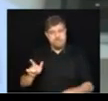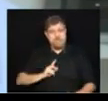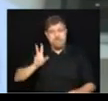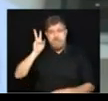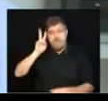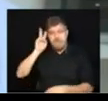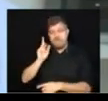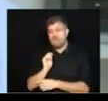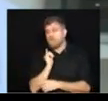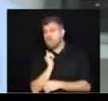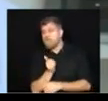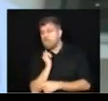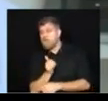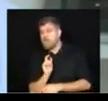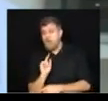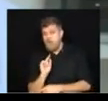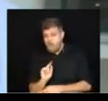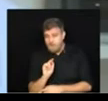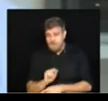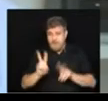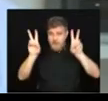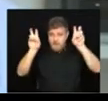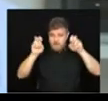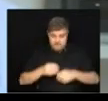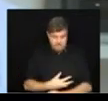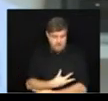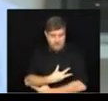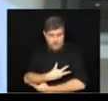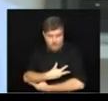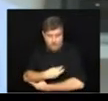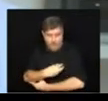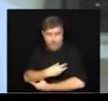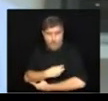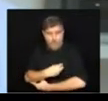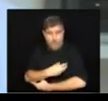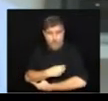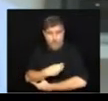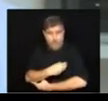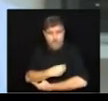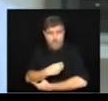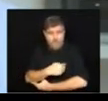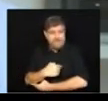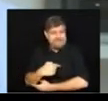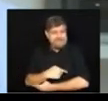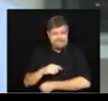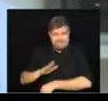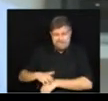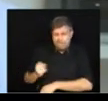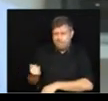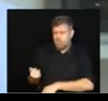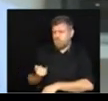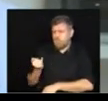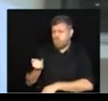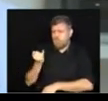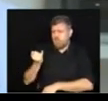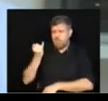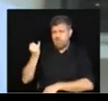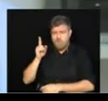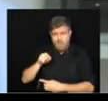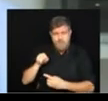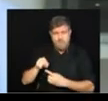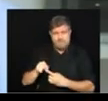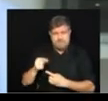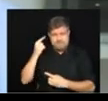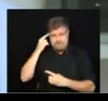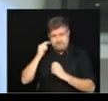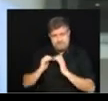rememorando, a questão do aleitamento materno é uma questão de extrema importância para o crescimento e